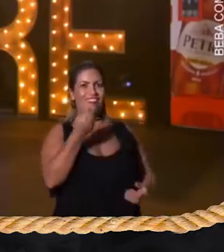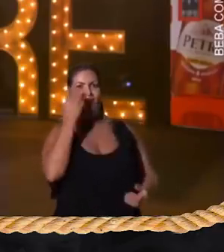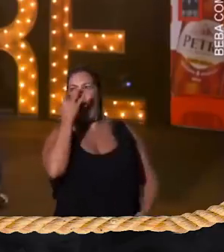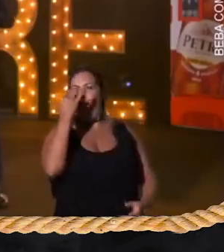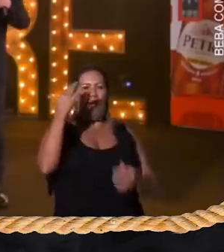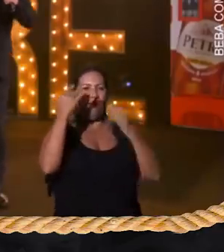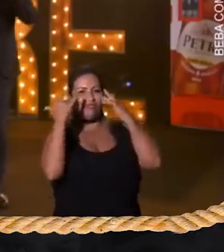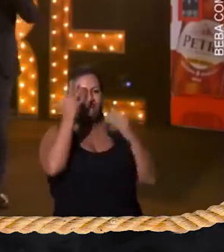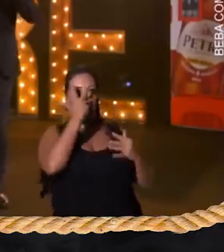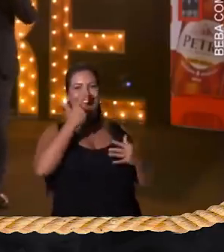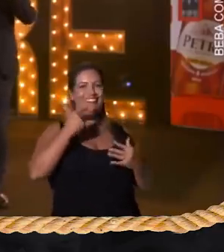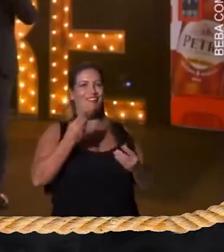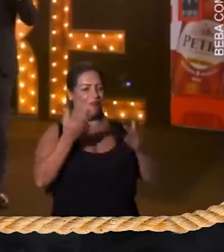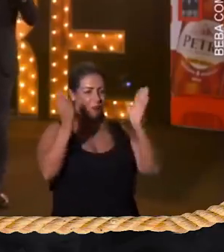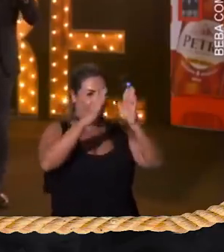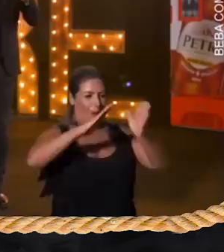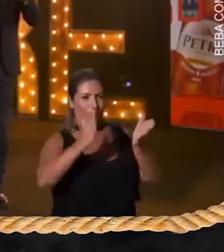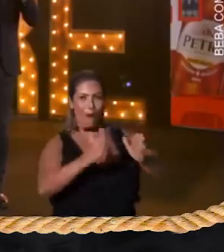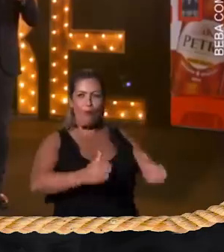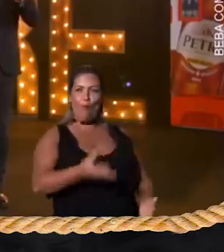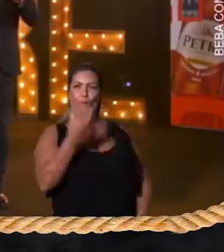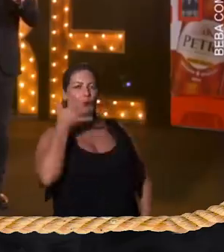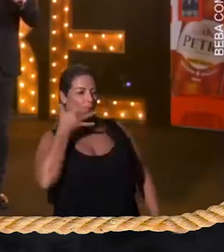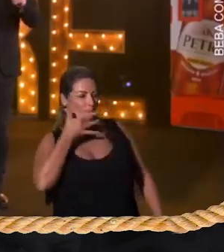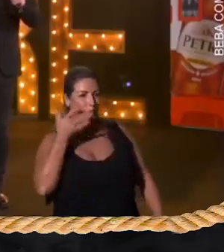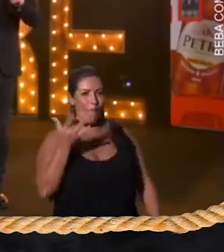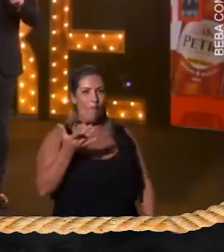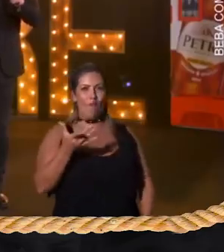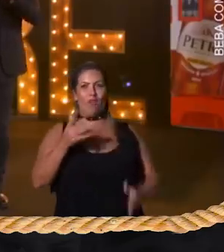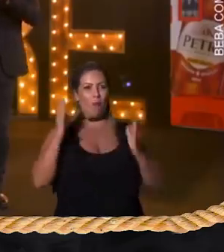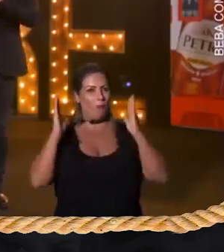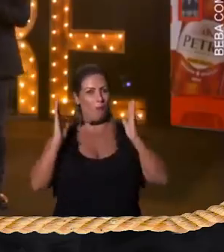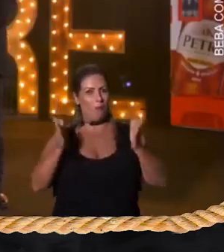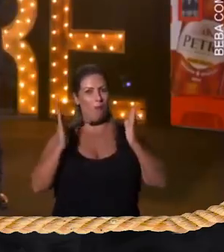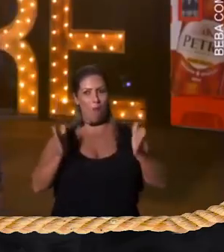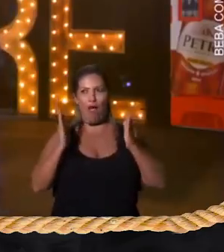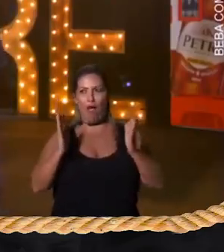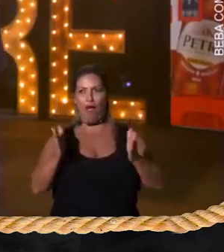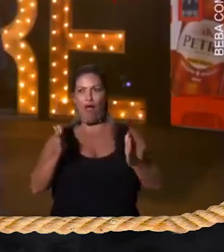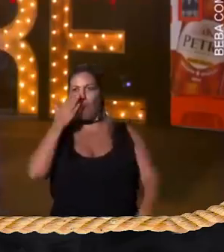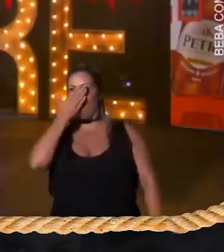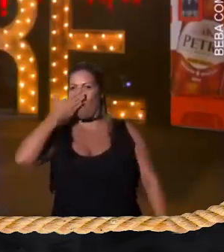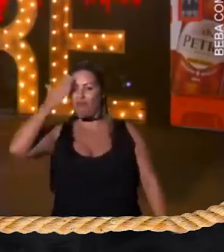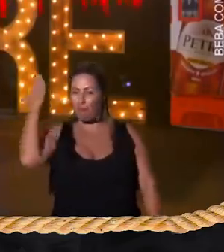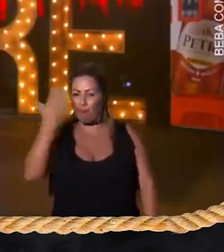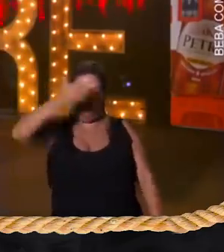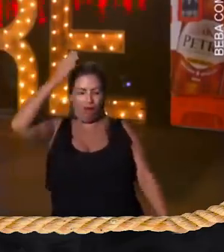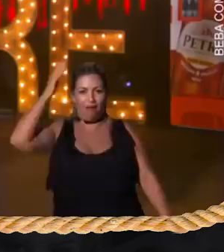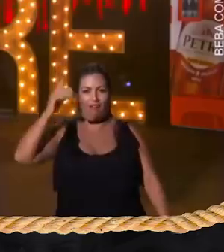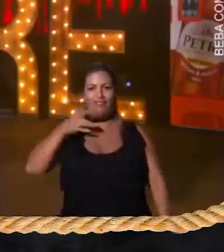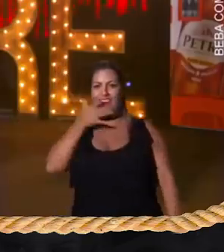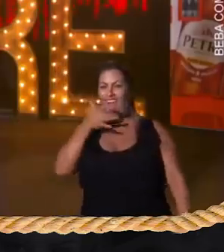dente maravilhoso, que corpo gostoso, que pau grande. Puta que pariu, você é delícia,